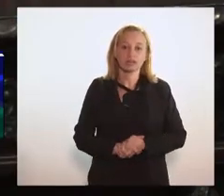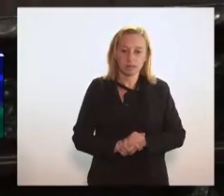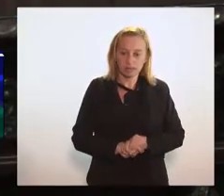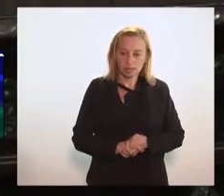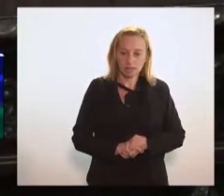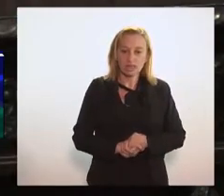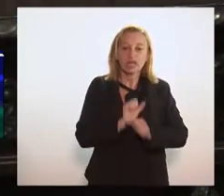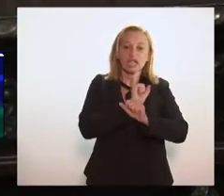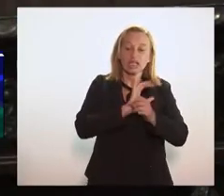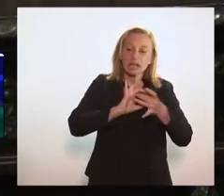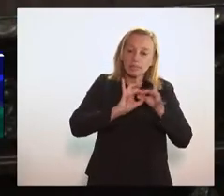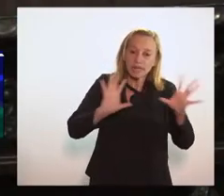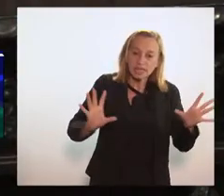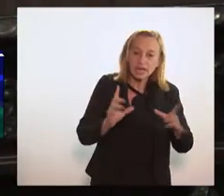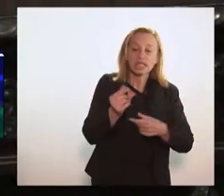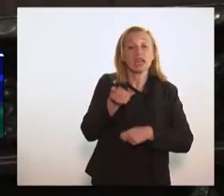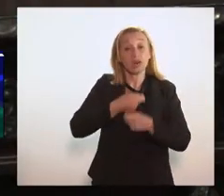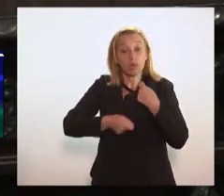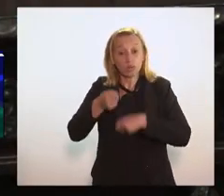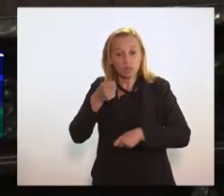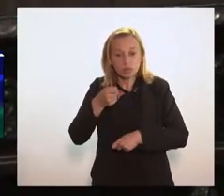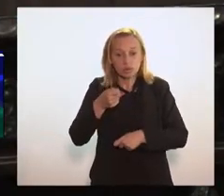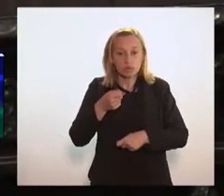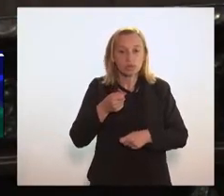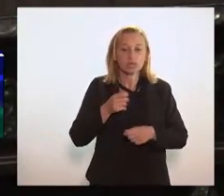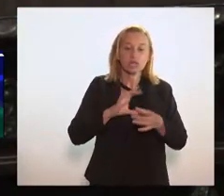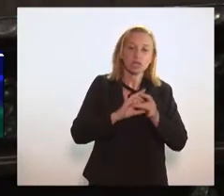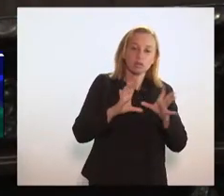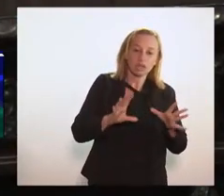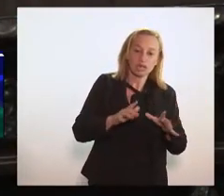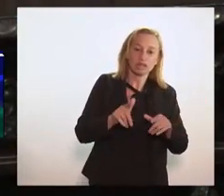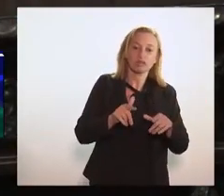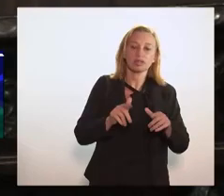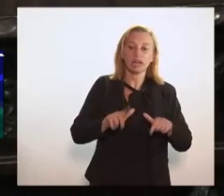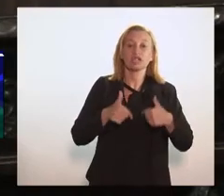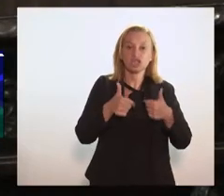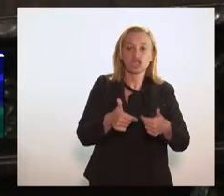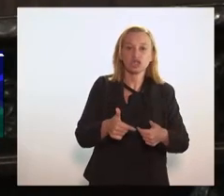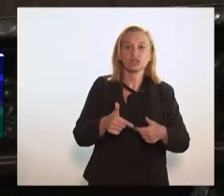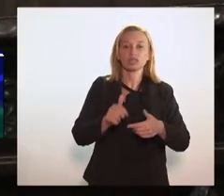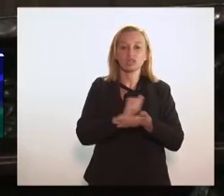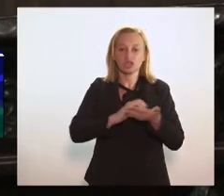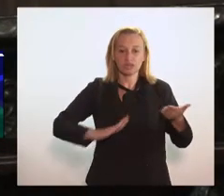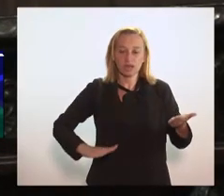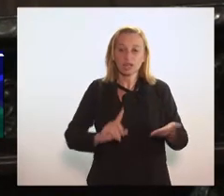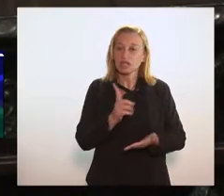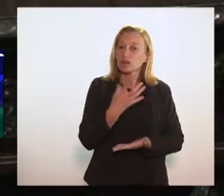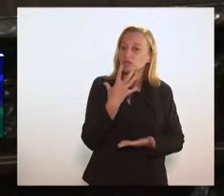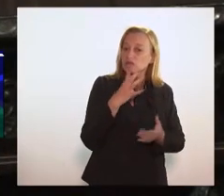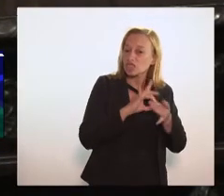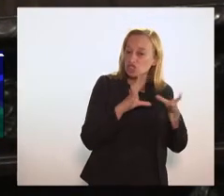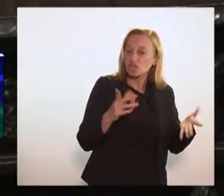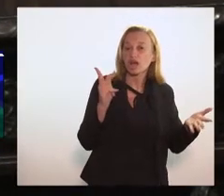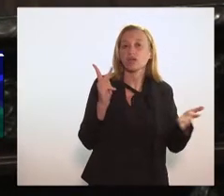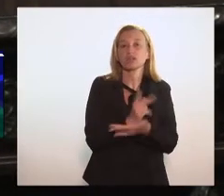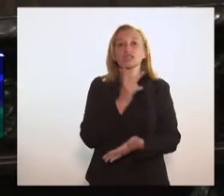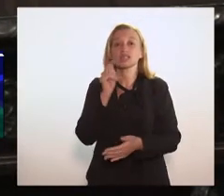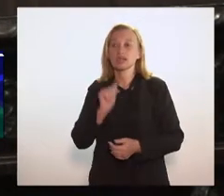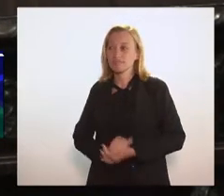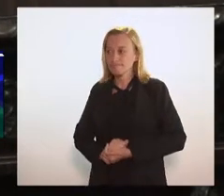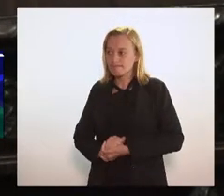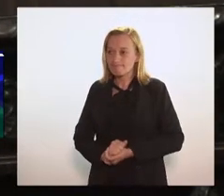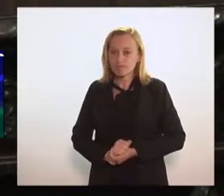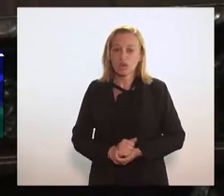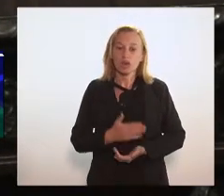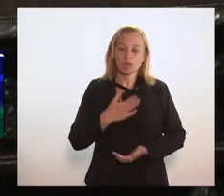a liberdade econômica e o livre exercício da atividade. Não vamos deixar essa covardia acontecer. O